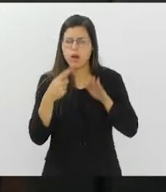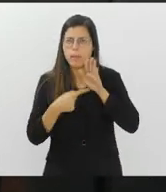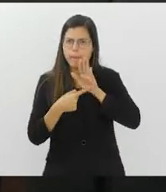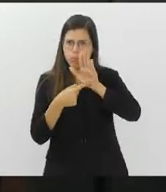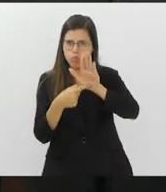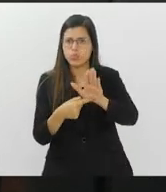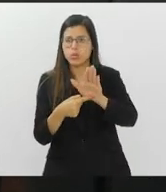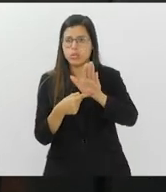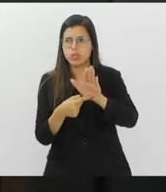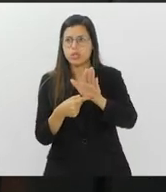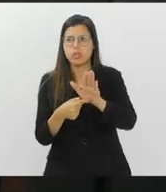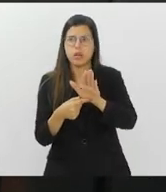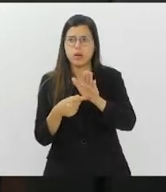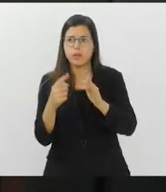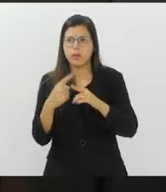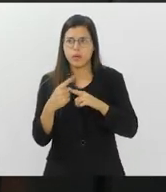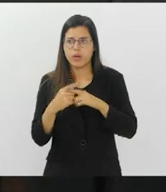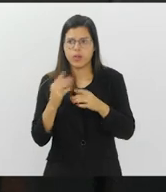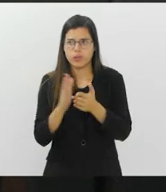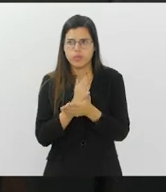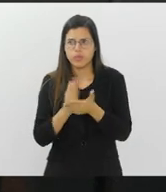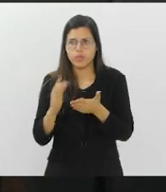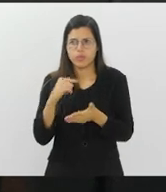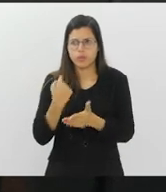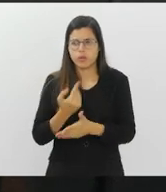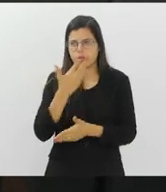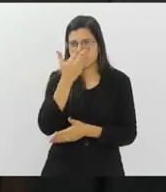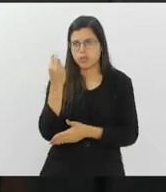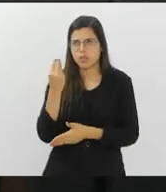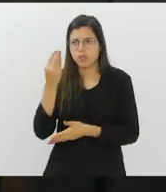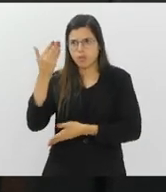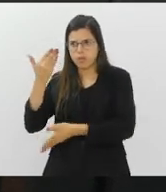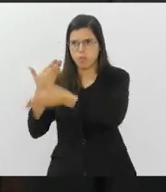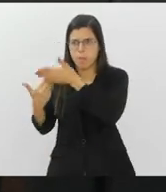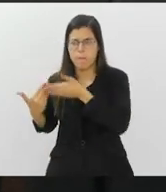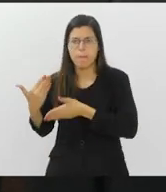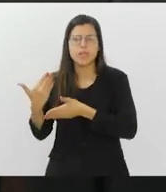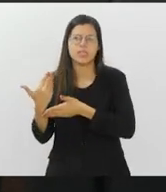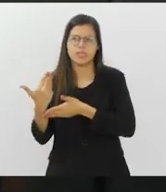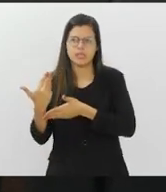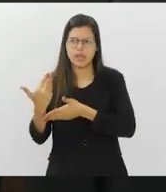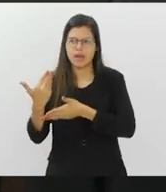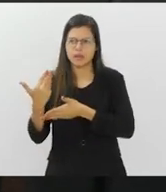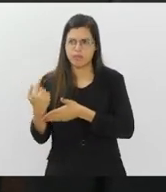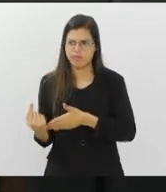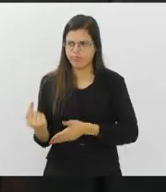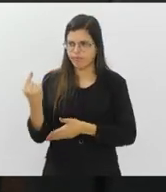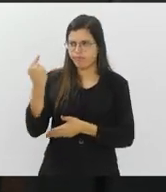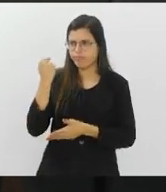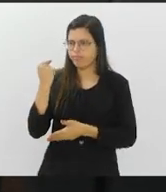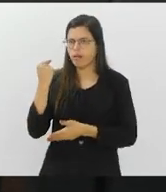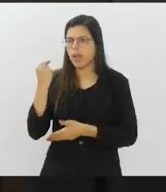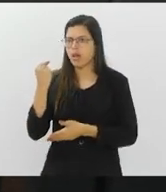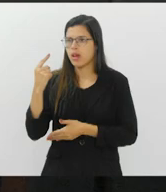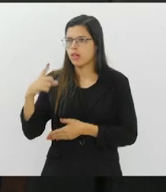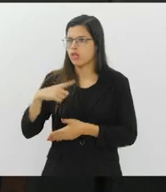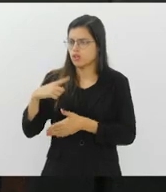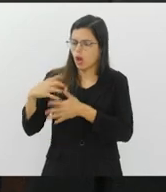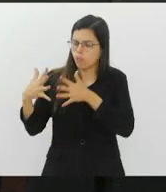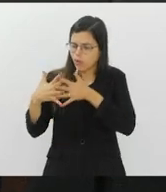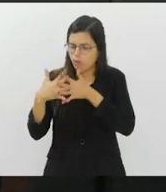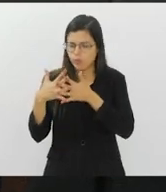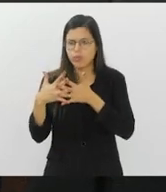ressaltado, porque muitas vezes a gente adora esquecer o passado. E quando aquele passado que havia esse conflito tremendo,